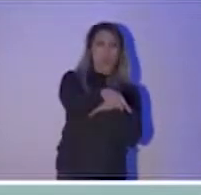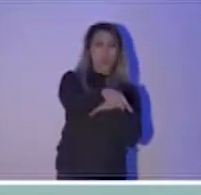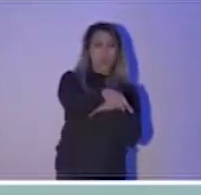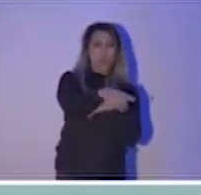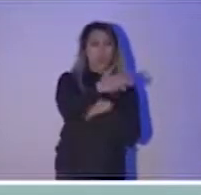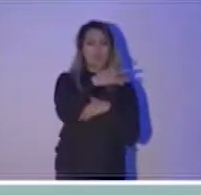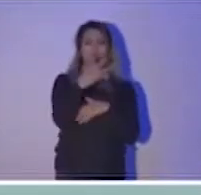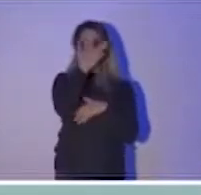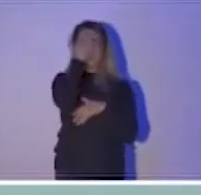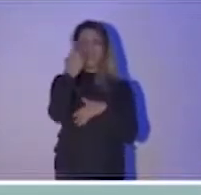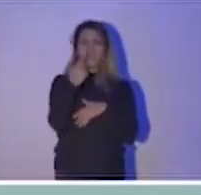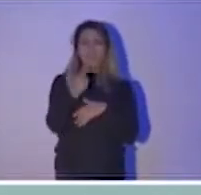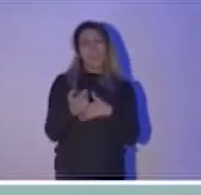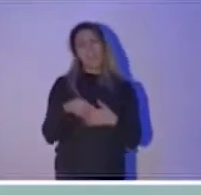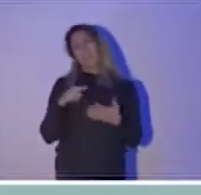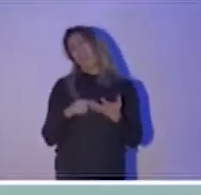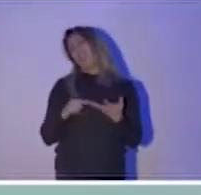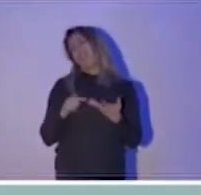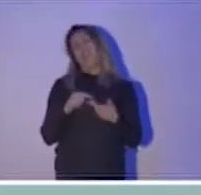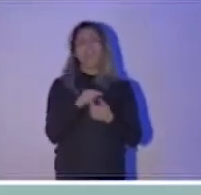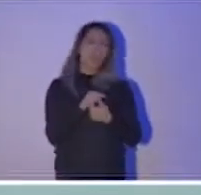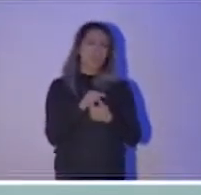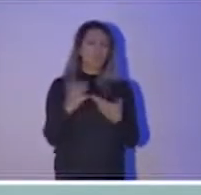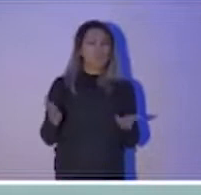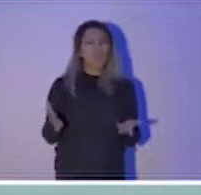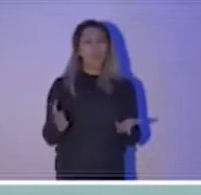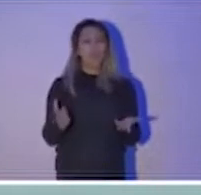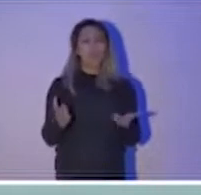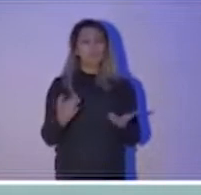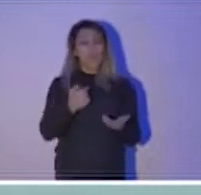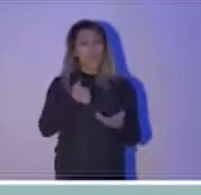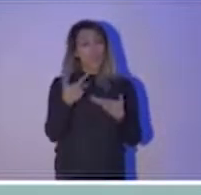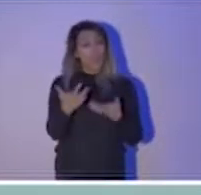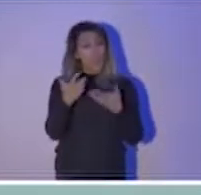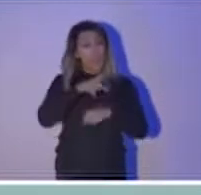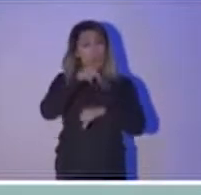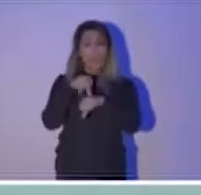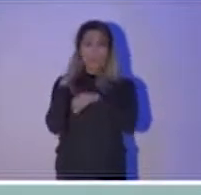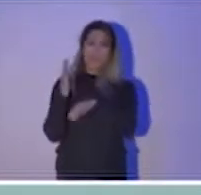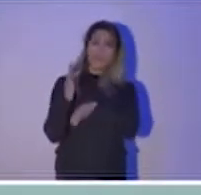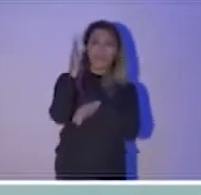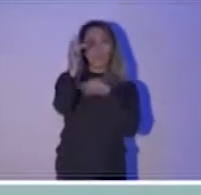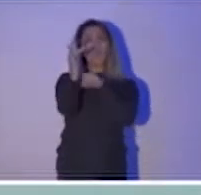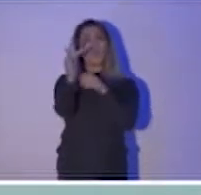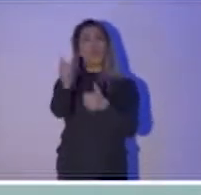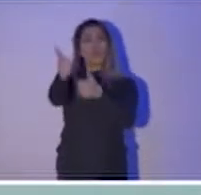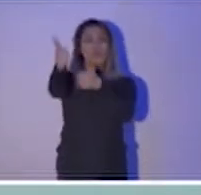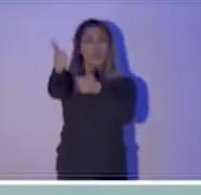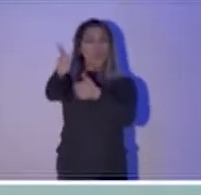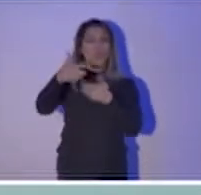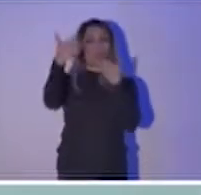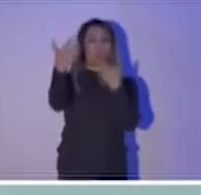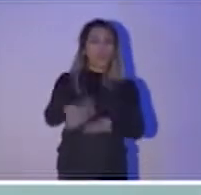isso, porque eu quero ser um país do presente. Eu quero ser um país do futuro, mas um futuro que ainda não tem